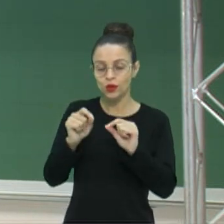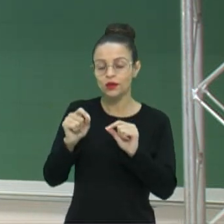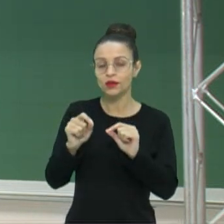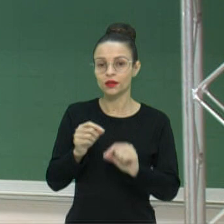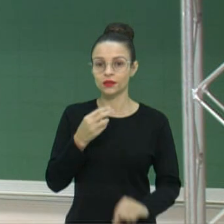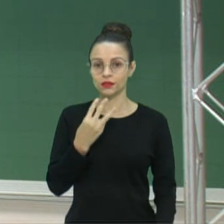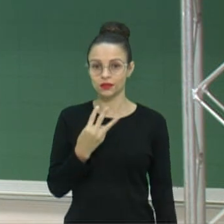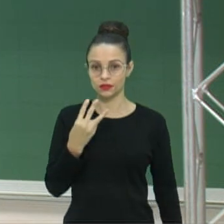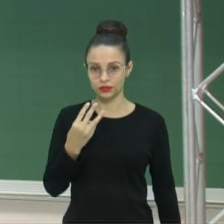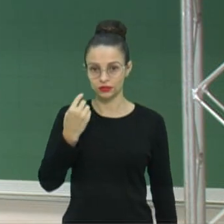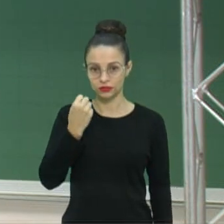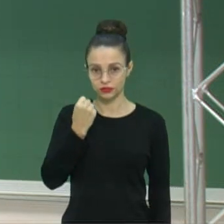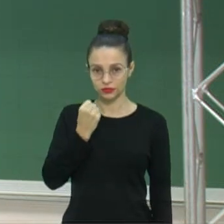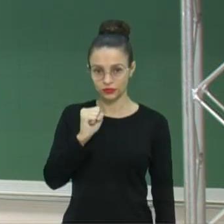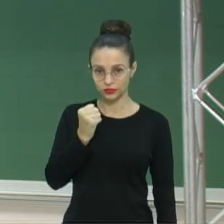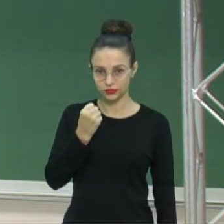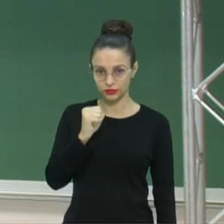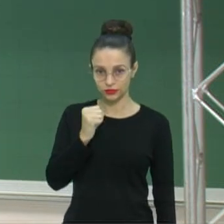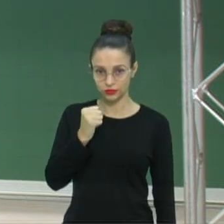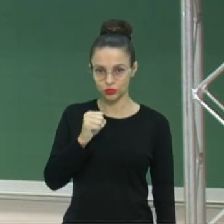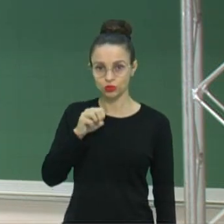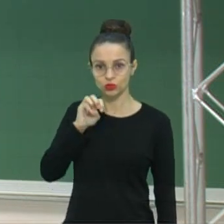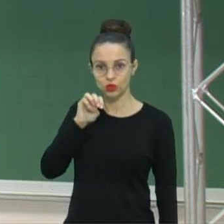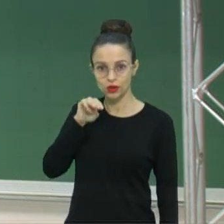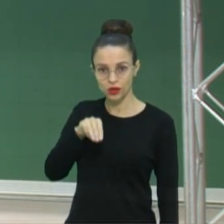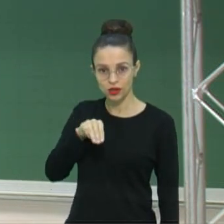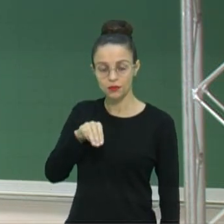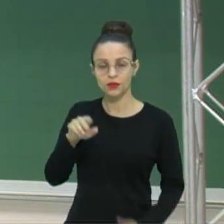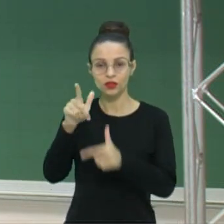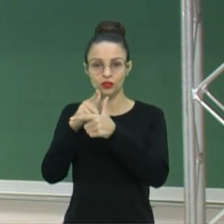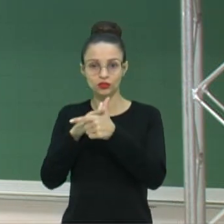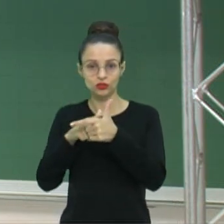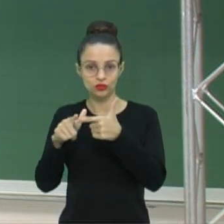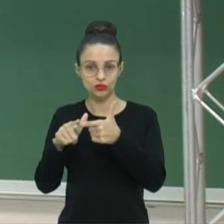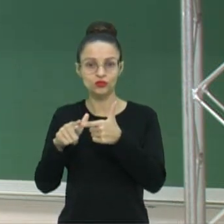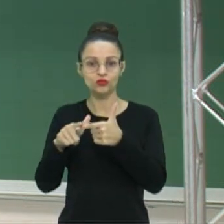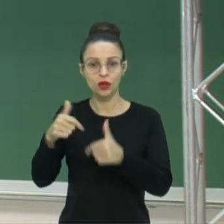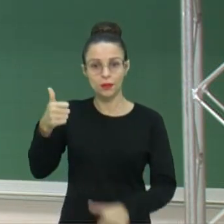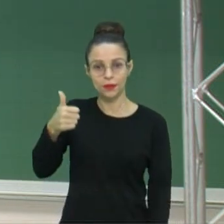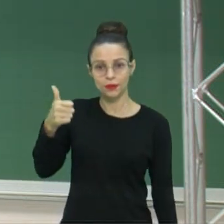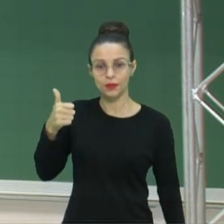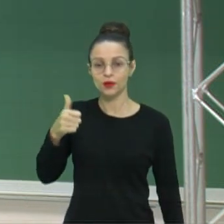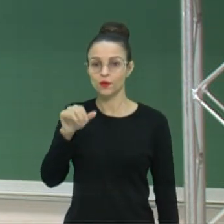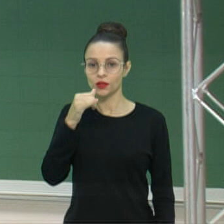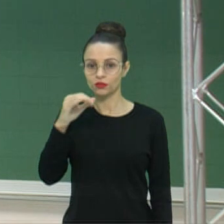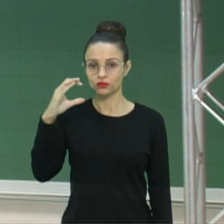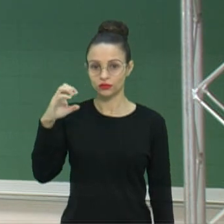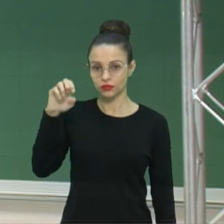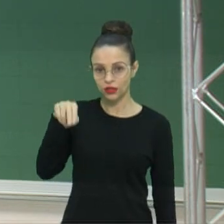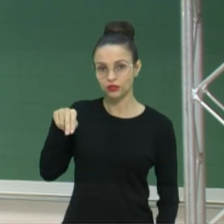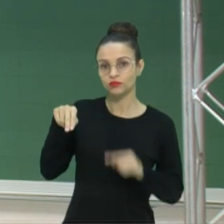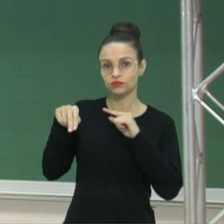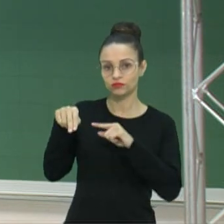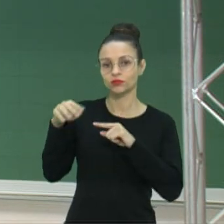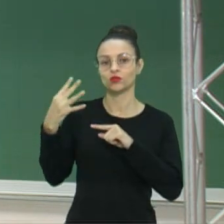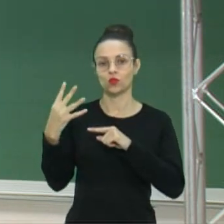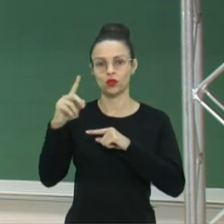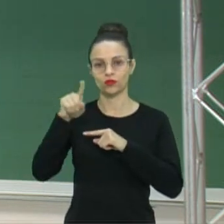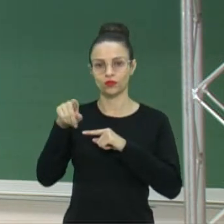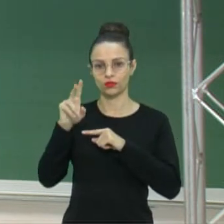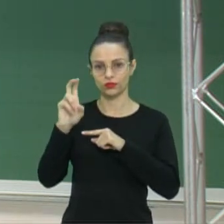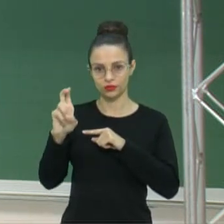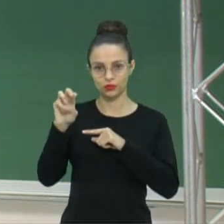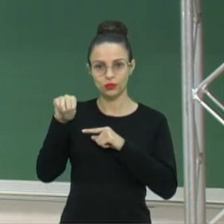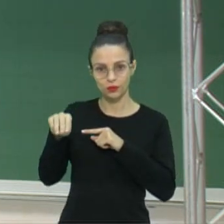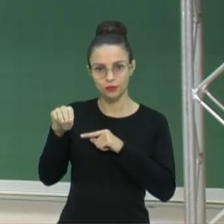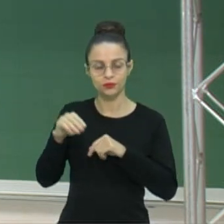a 338 da massa do tubarão dividido pela primeira energia cinética, que é 4,5 da